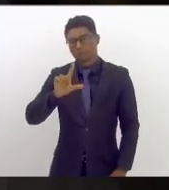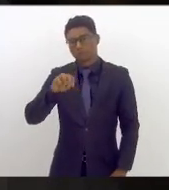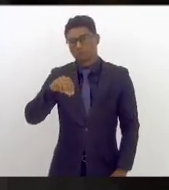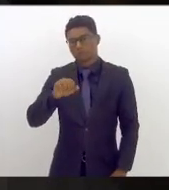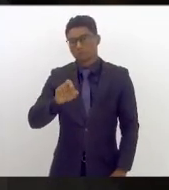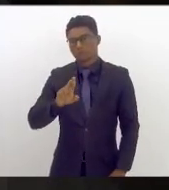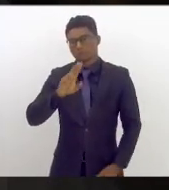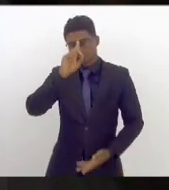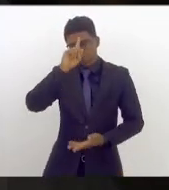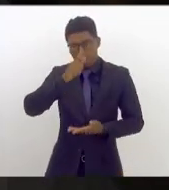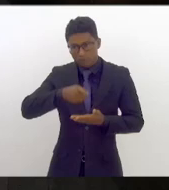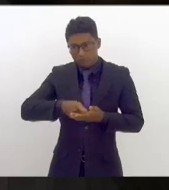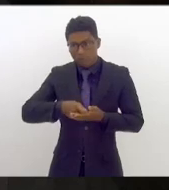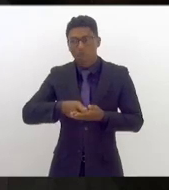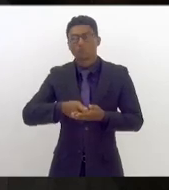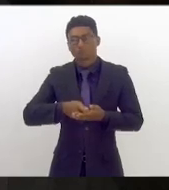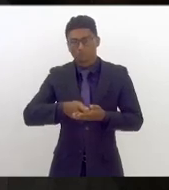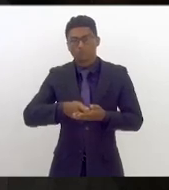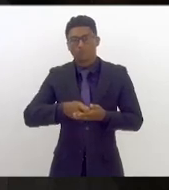não termina a história.